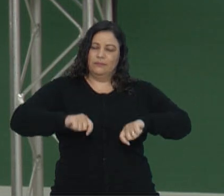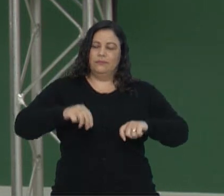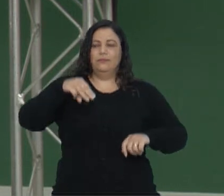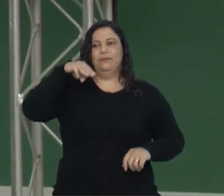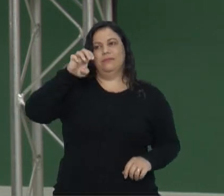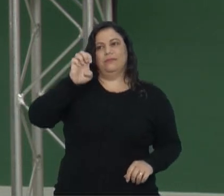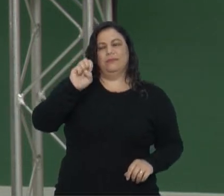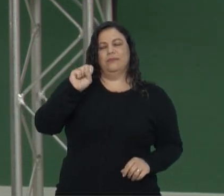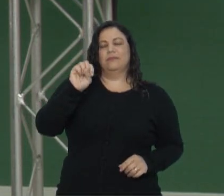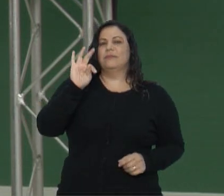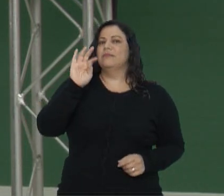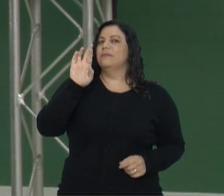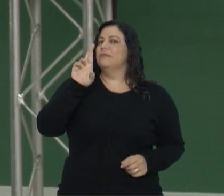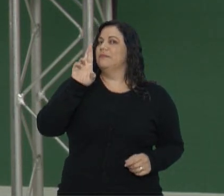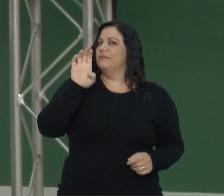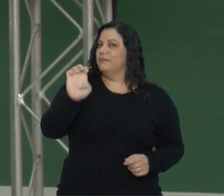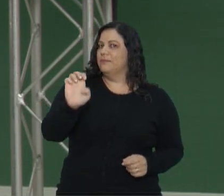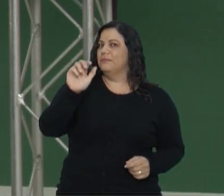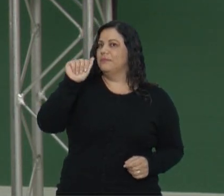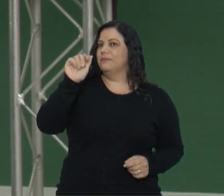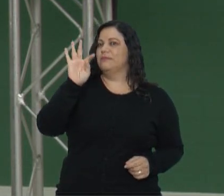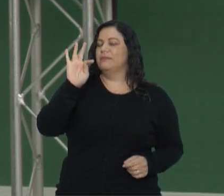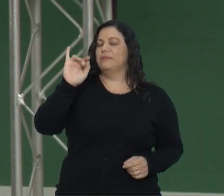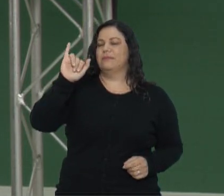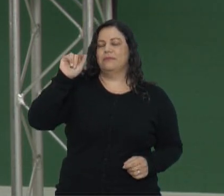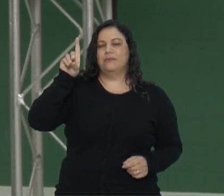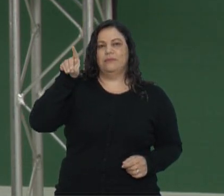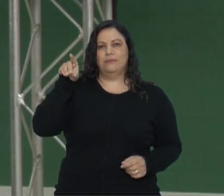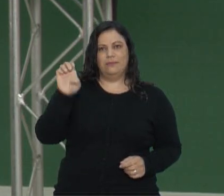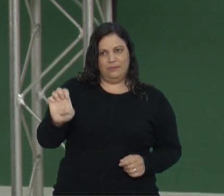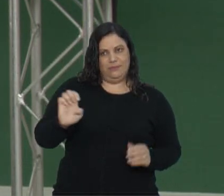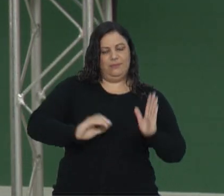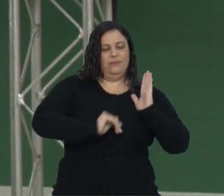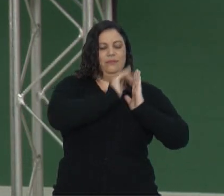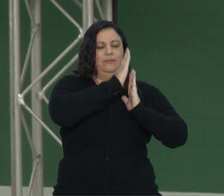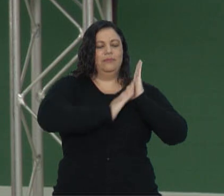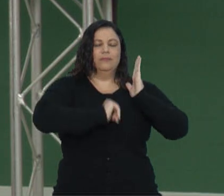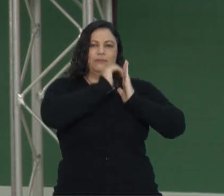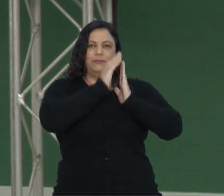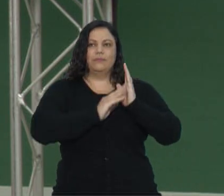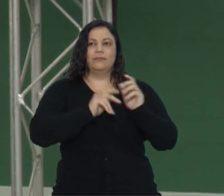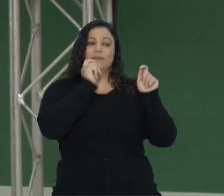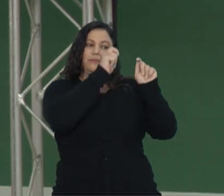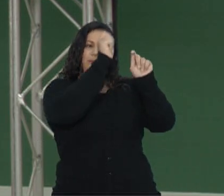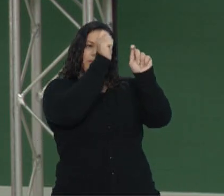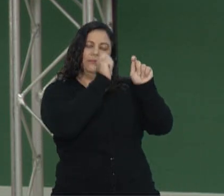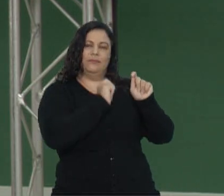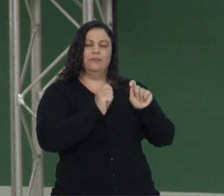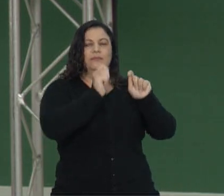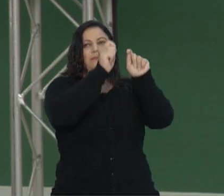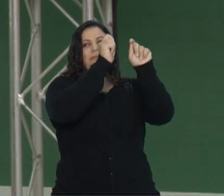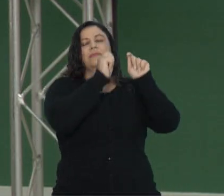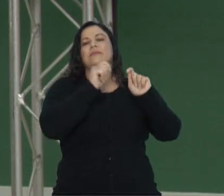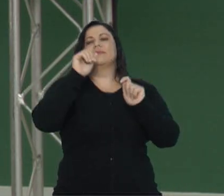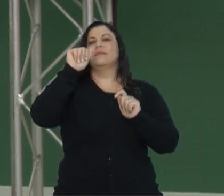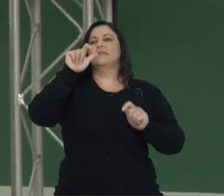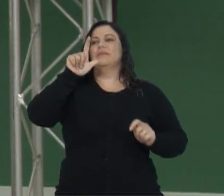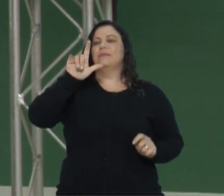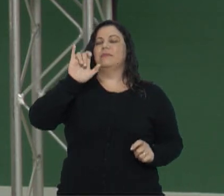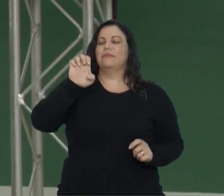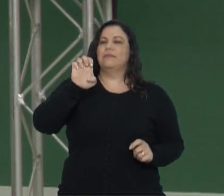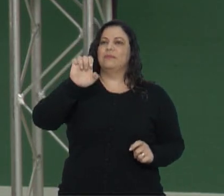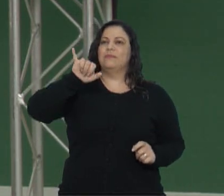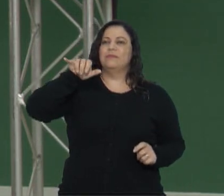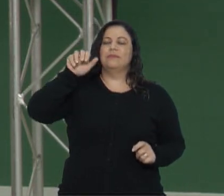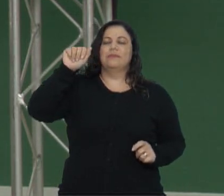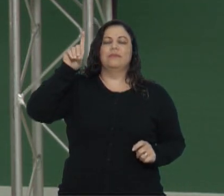fácil, Aleijadinho mais esculpia e quem pintava realmente era o mestre Ataíde. Ele sempre procurava indicar, num contrato que fazia,